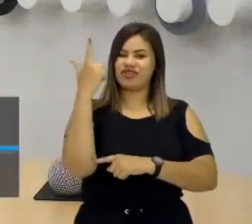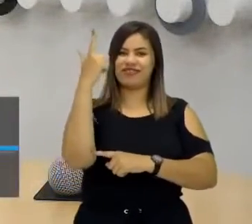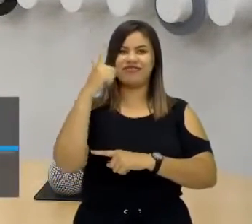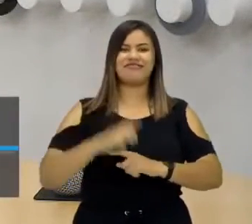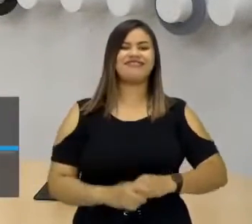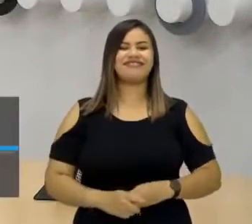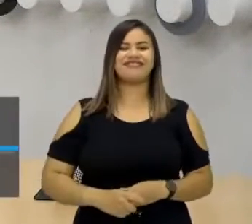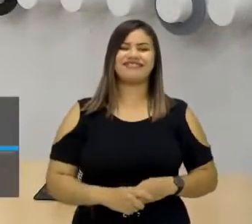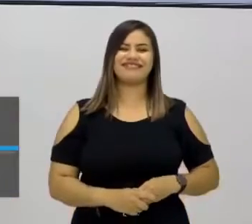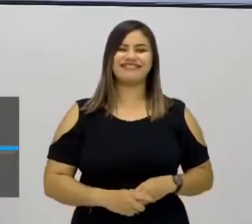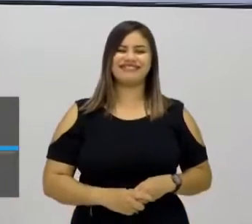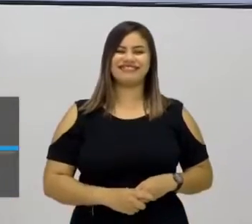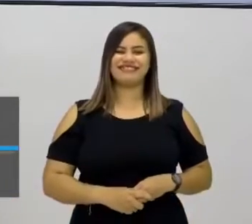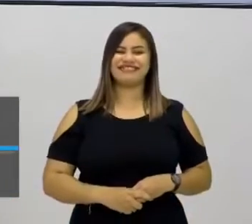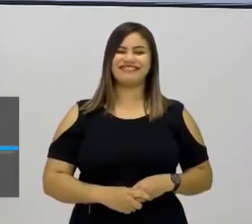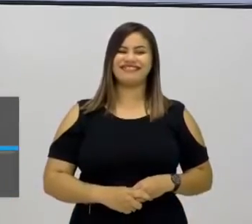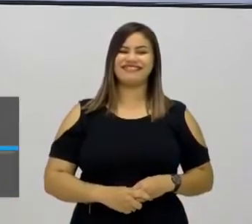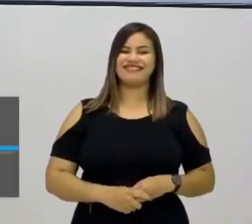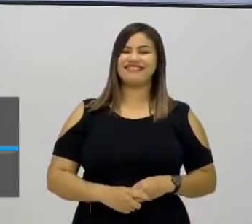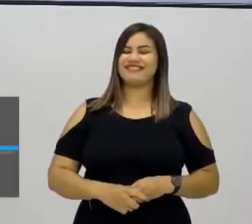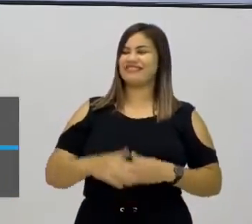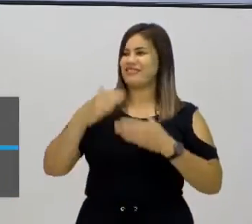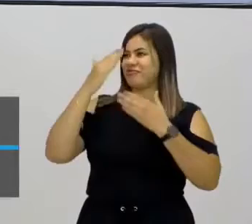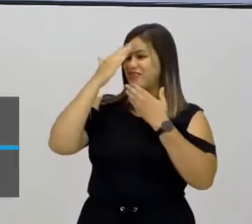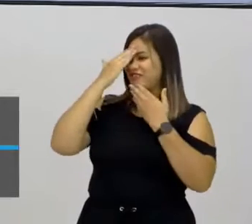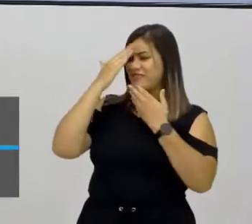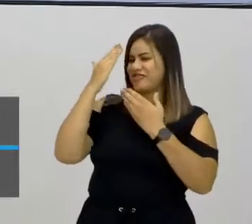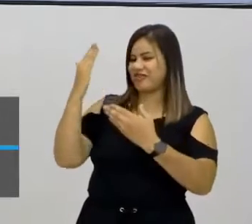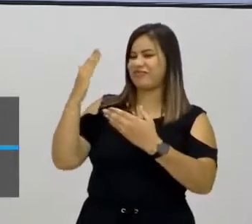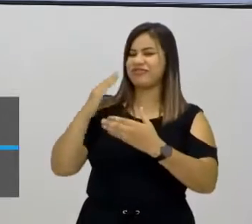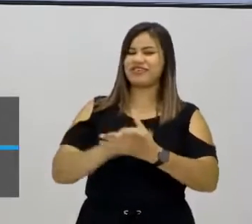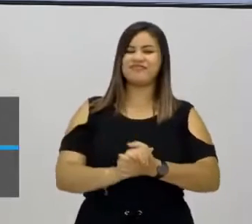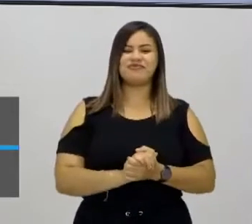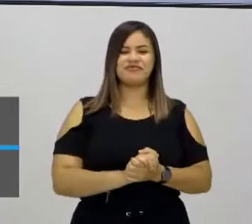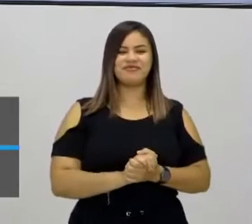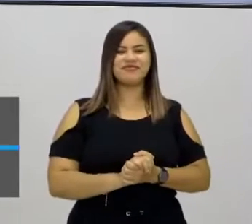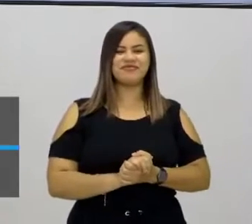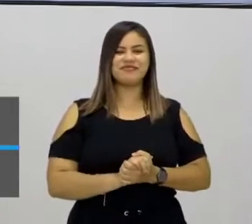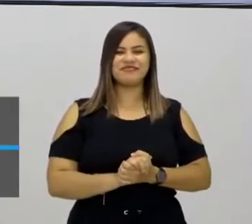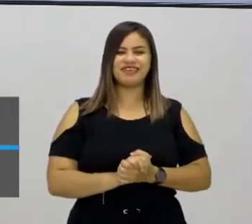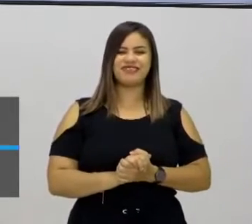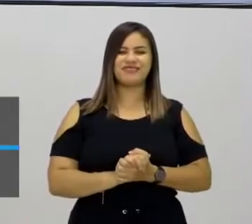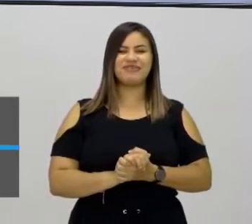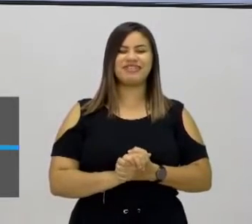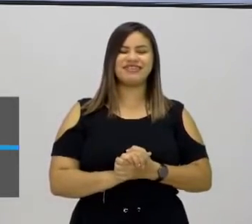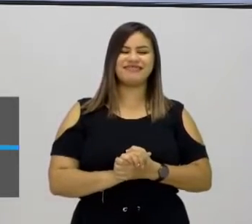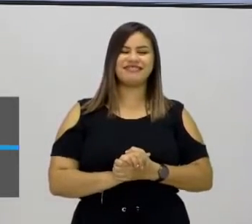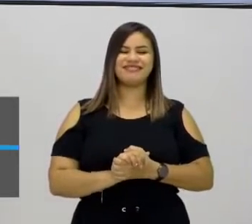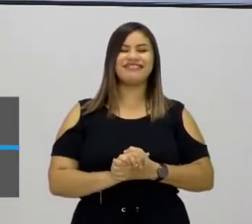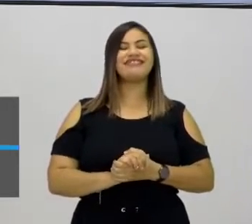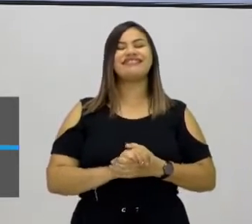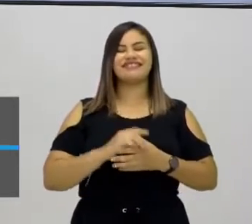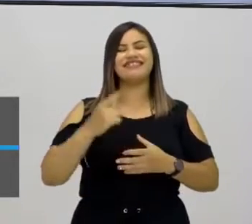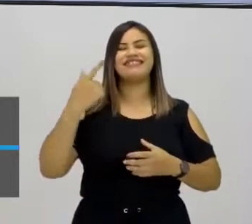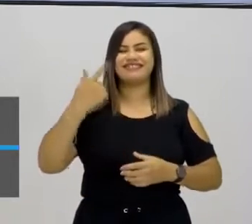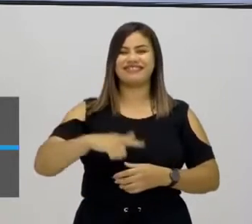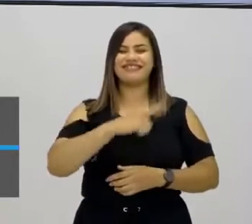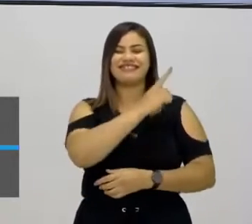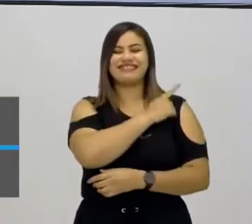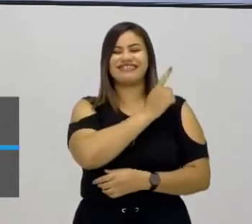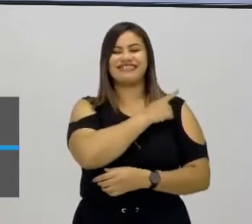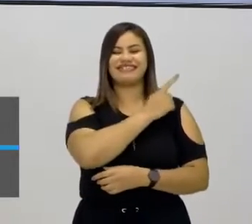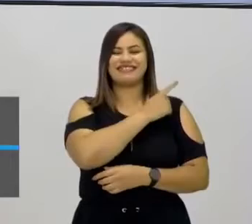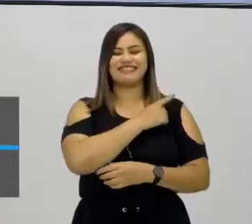vocês, professor Antônio. Obrigado, John, valeu mesmo aí, né, o meu parceirão aqui da primeira série do ensino